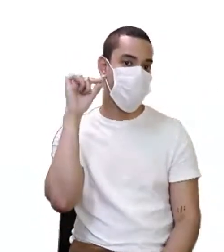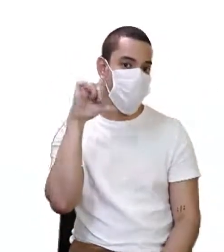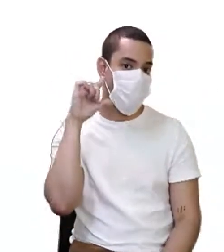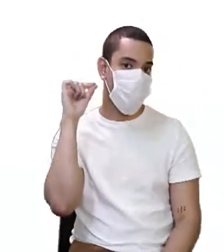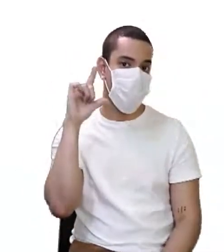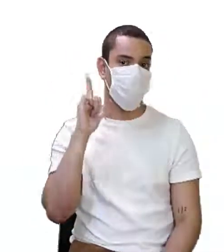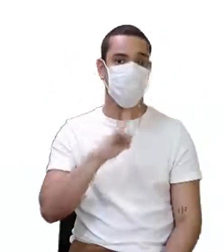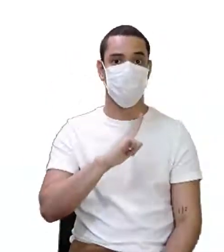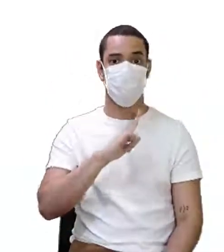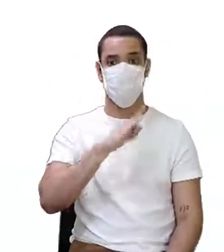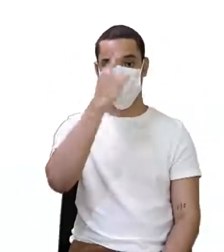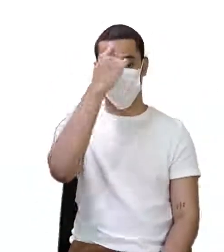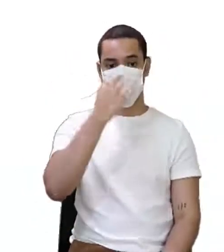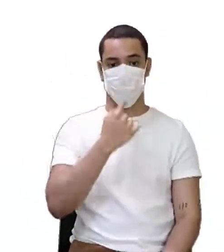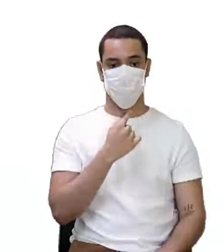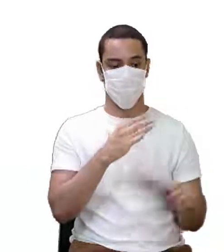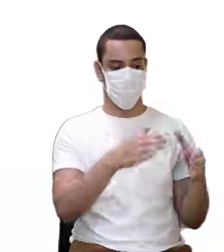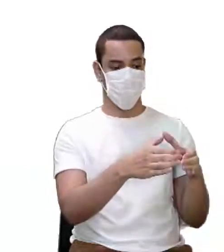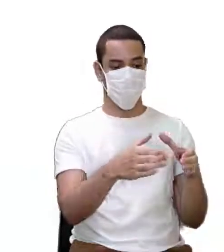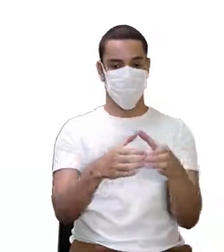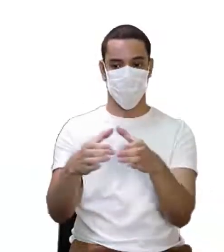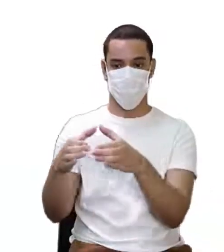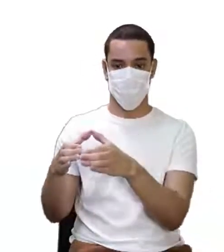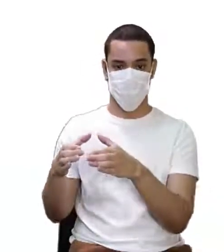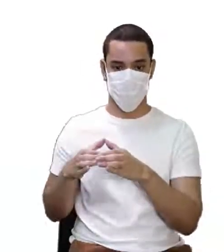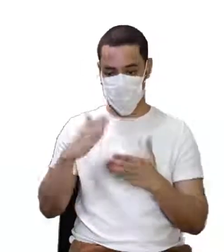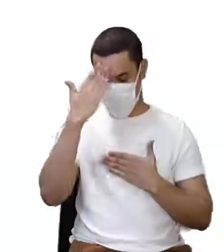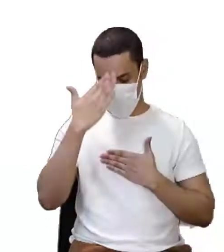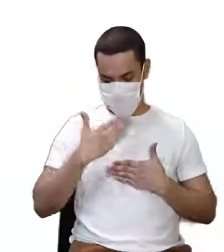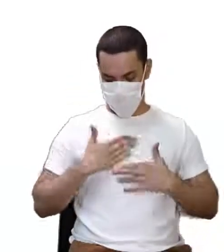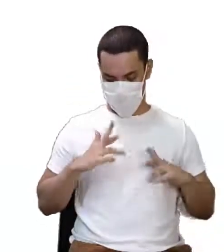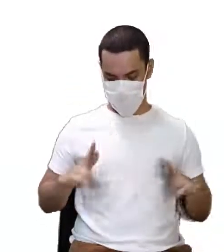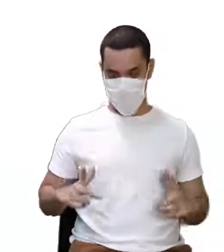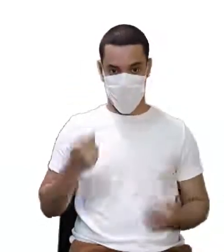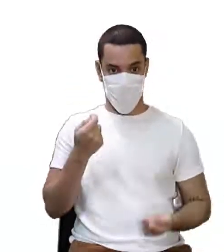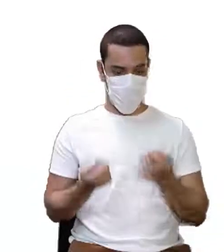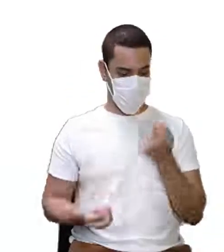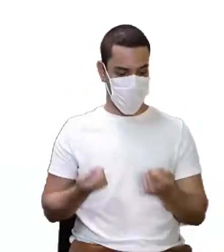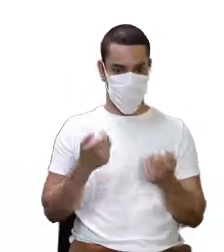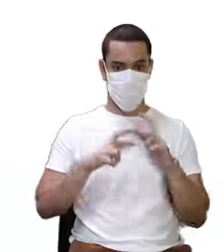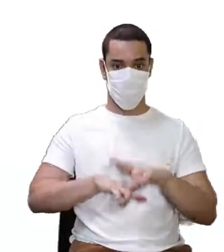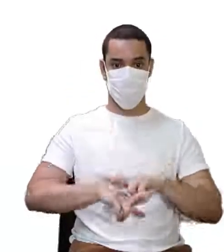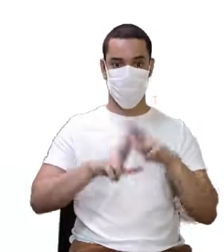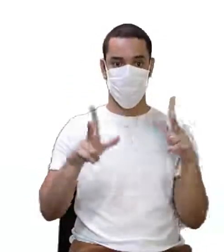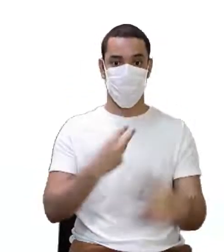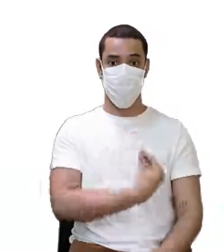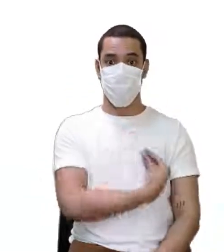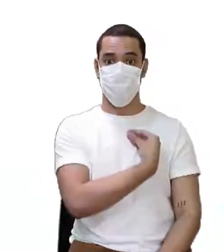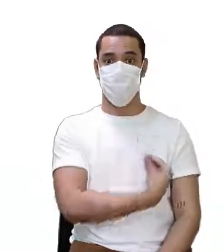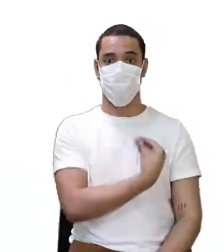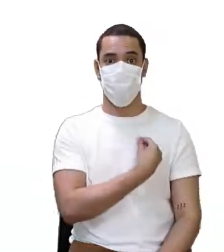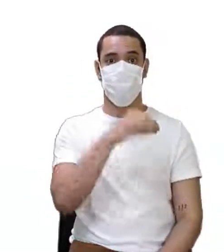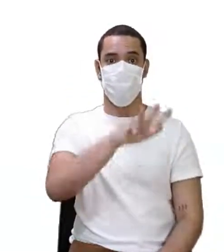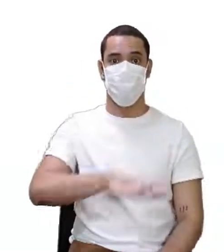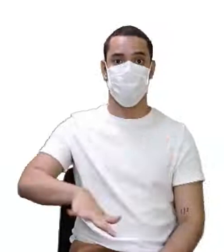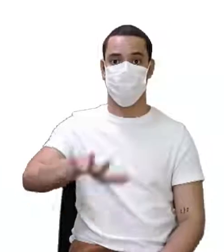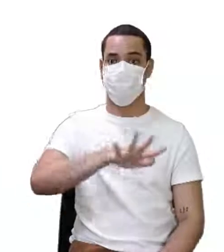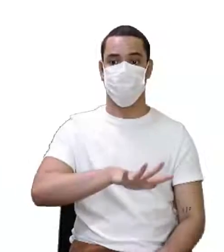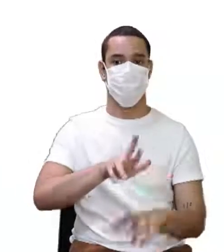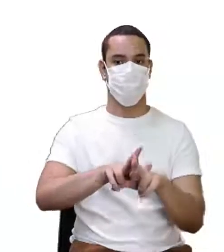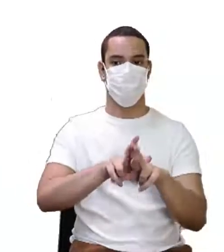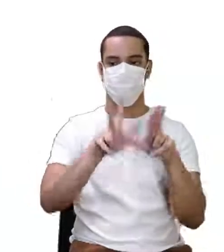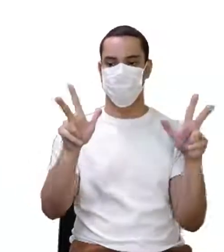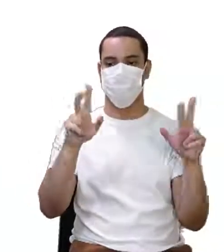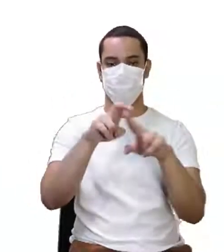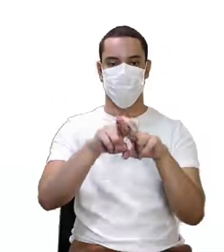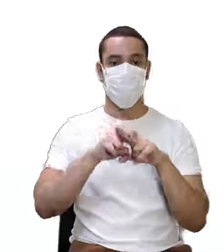comportamentos diferentes, pesos diferentes, que vivem em hábitats diferentes. Então,